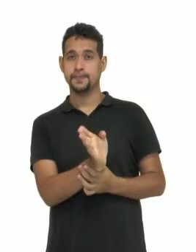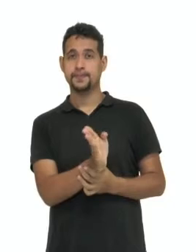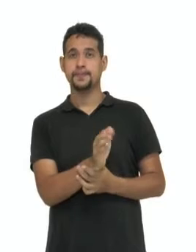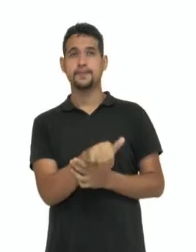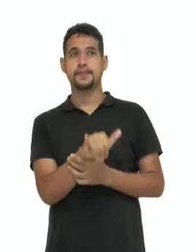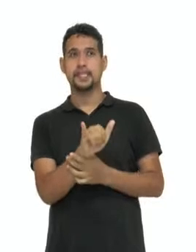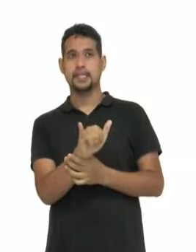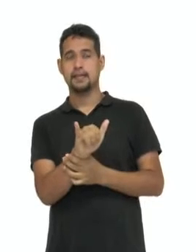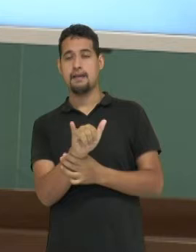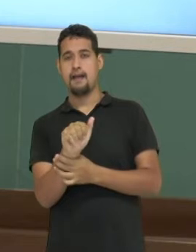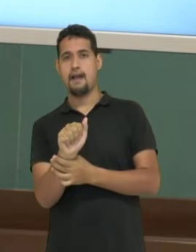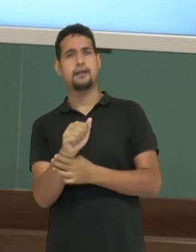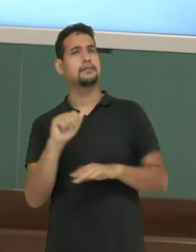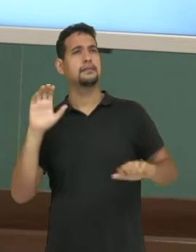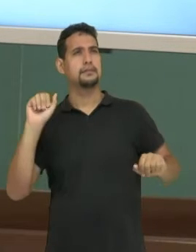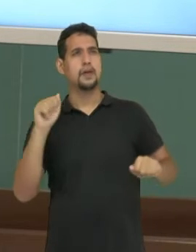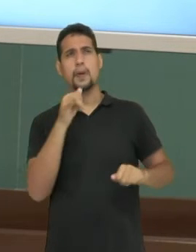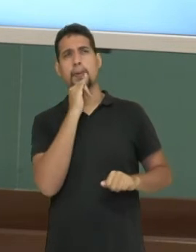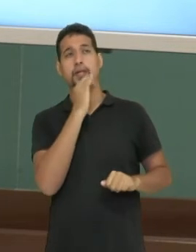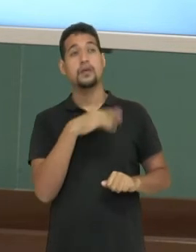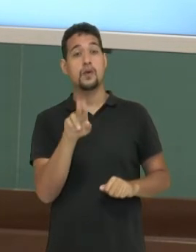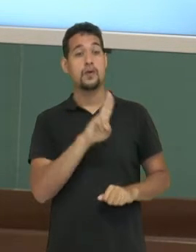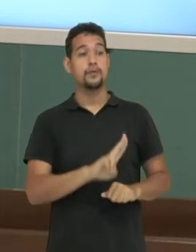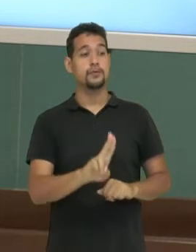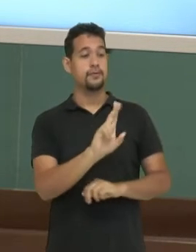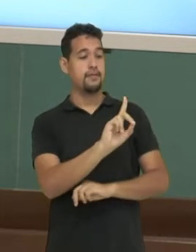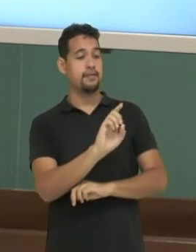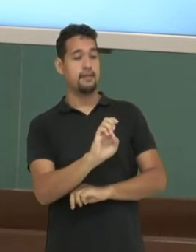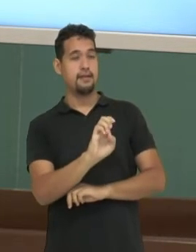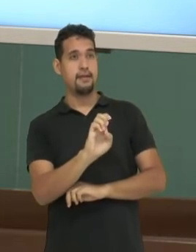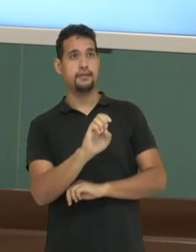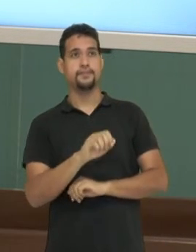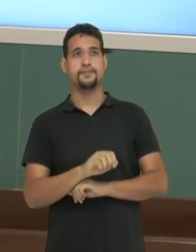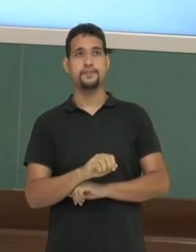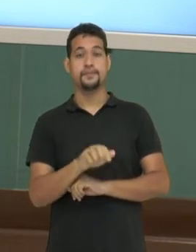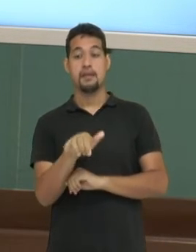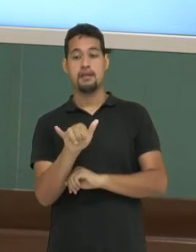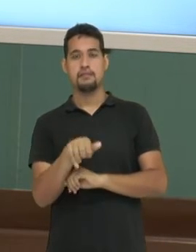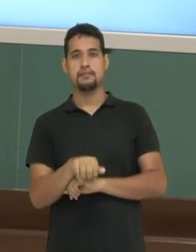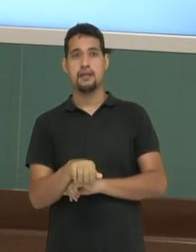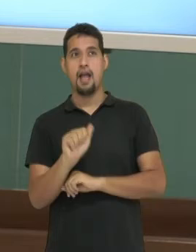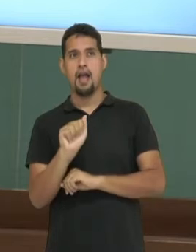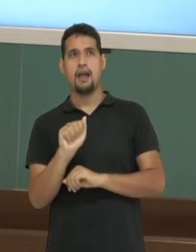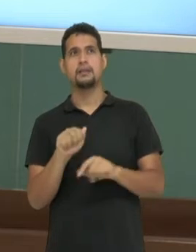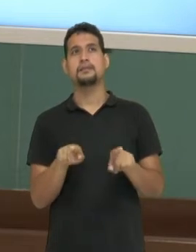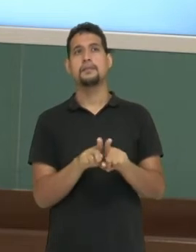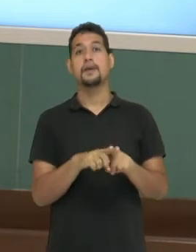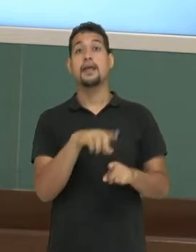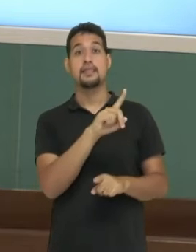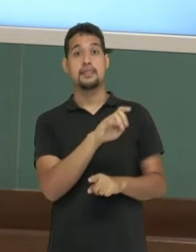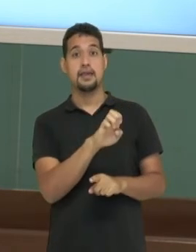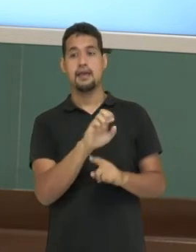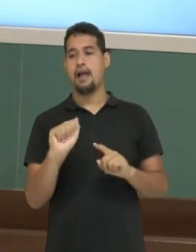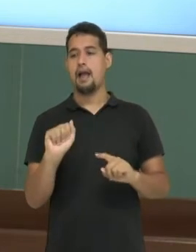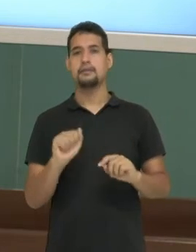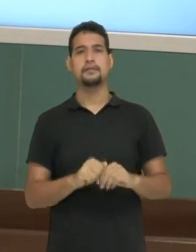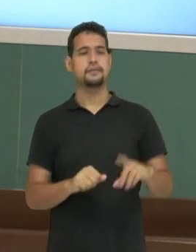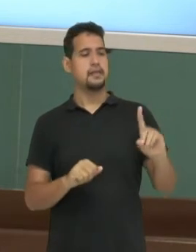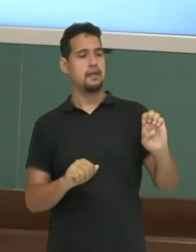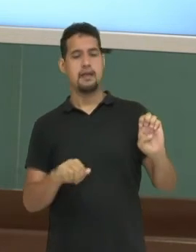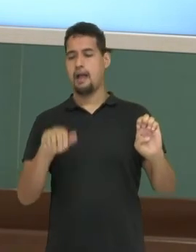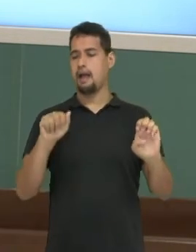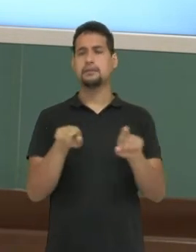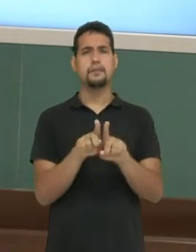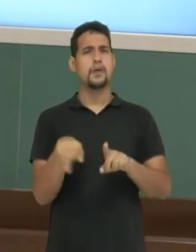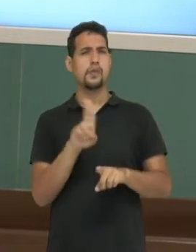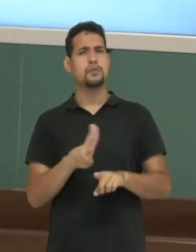essas preposições de e a são bem usadas, principalmente aqui no que nós